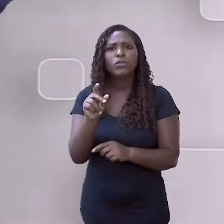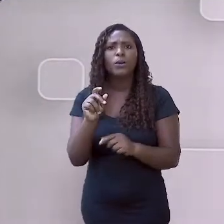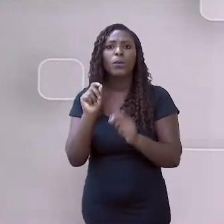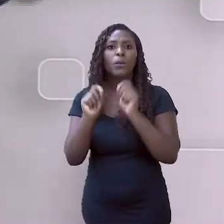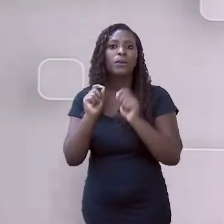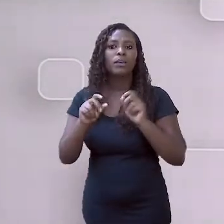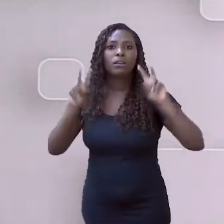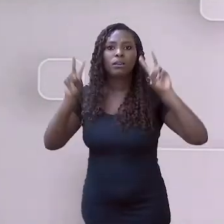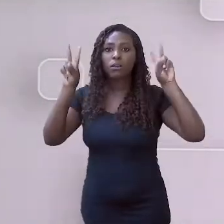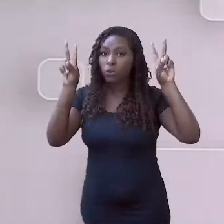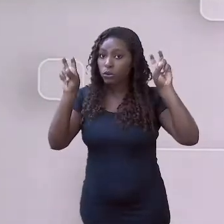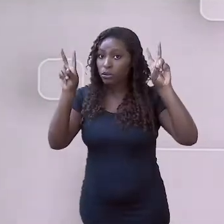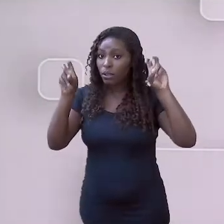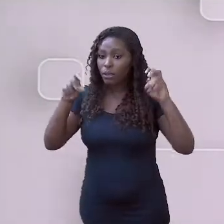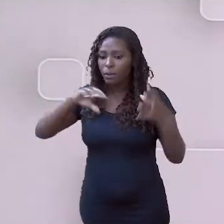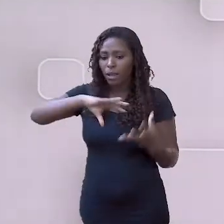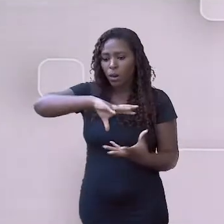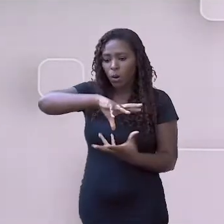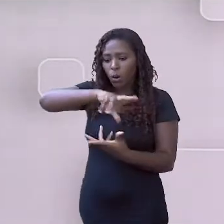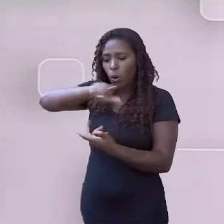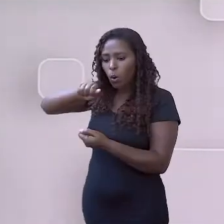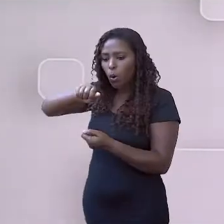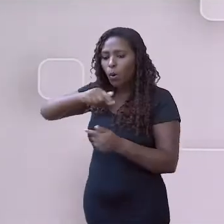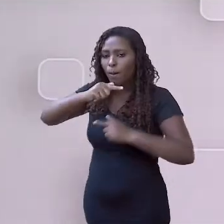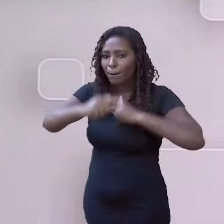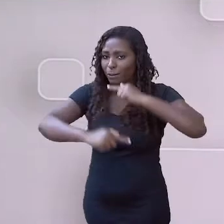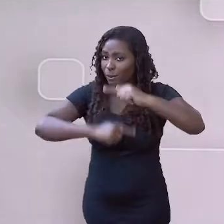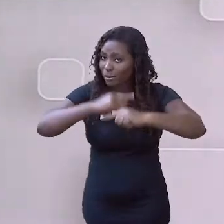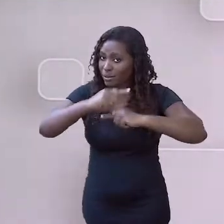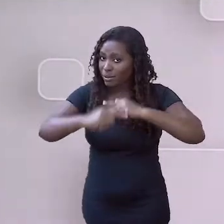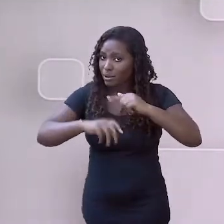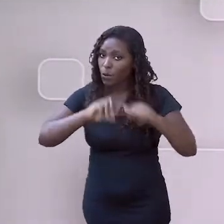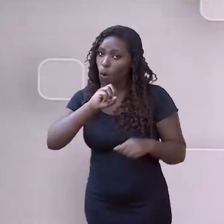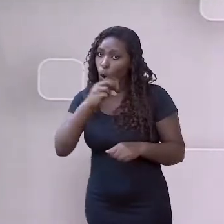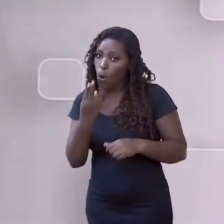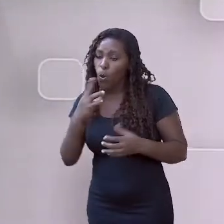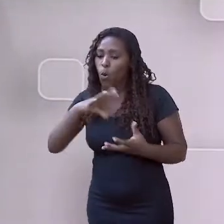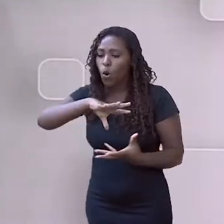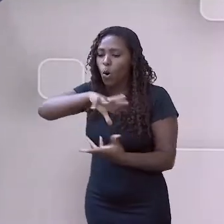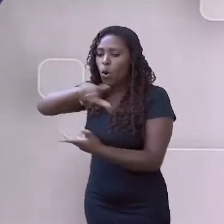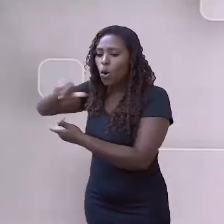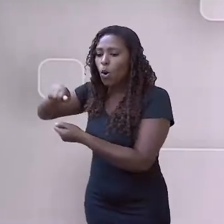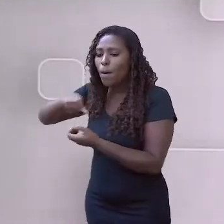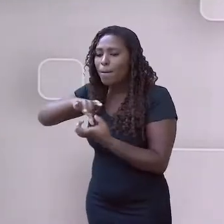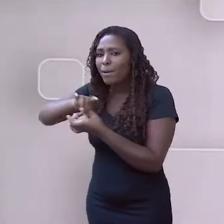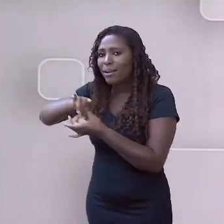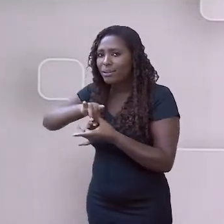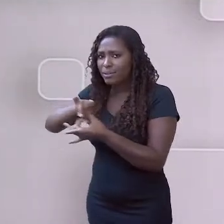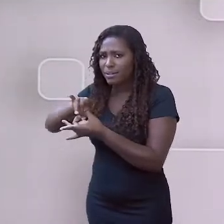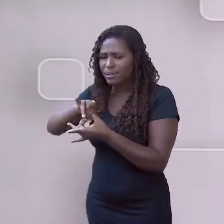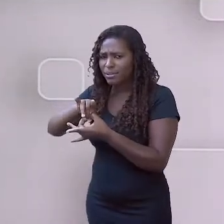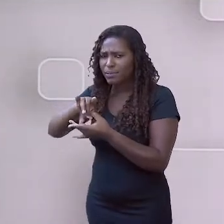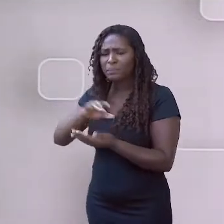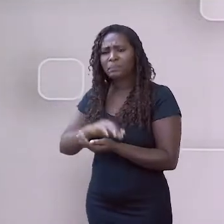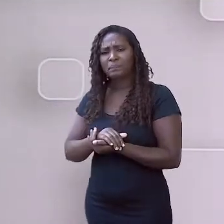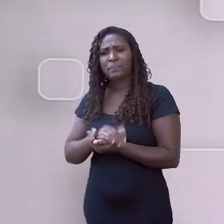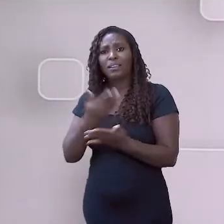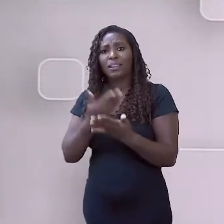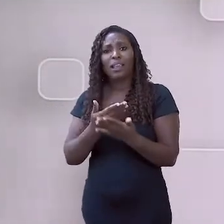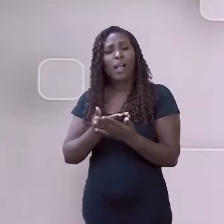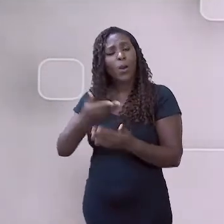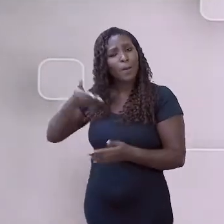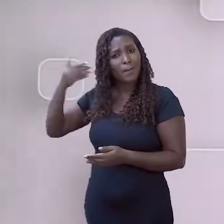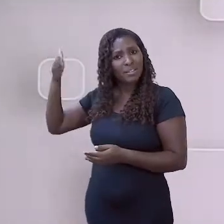sobre globalização. Na última aula, nós falamos sobre o impacto da